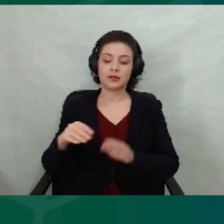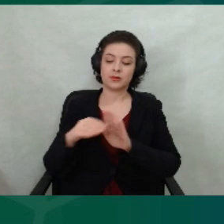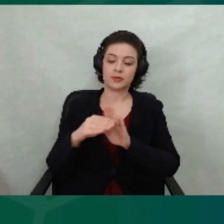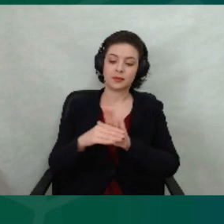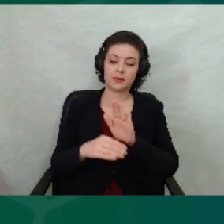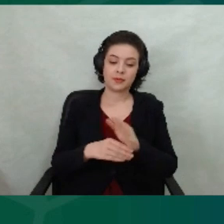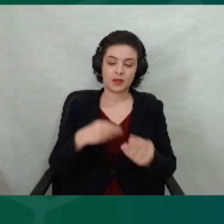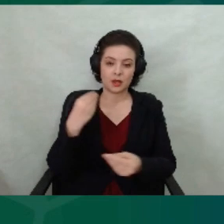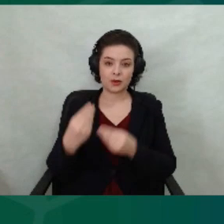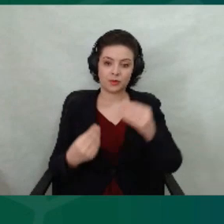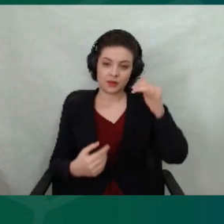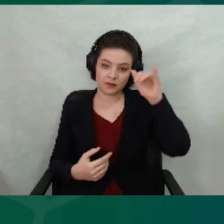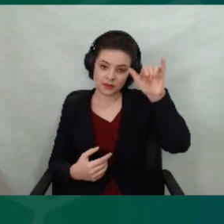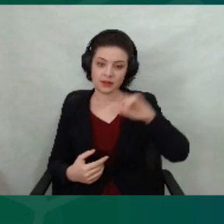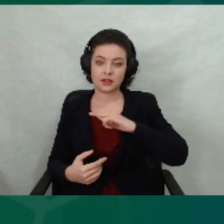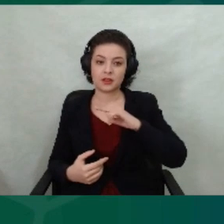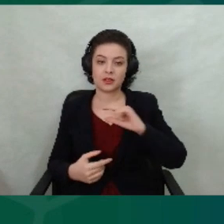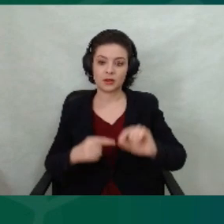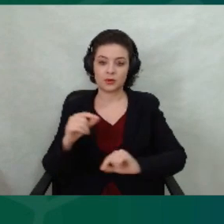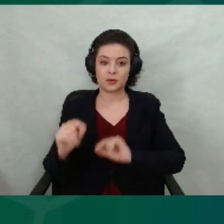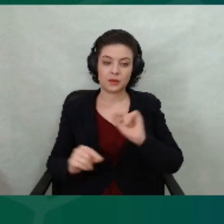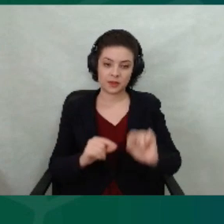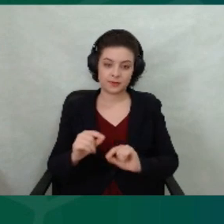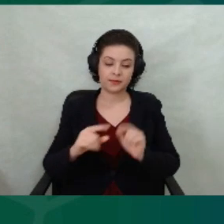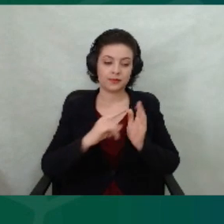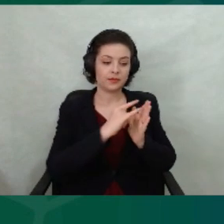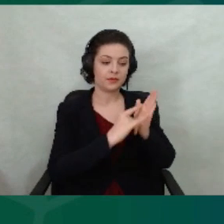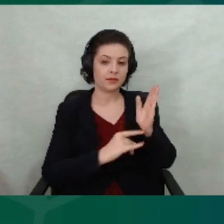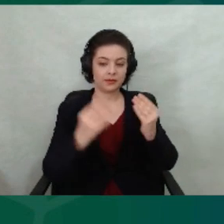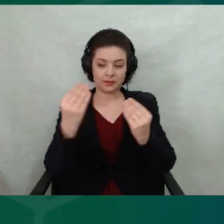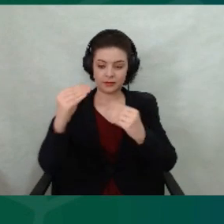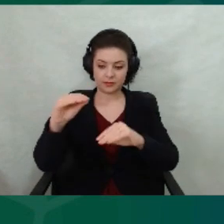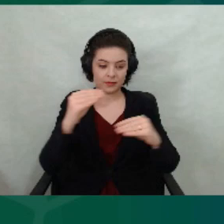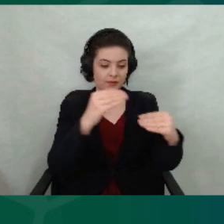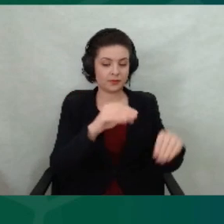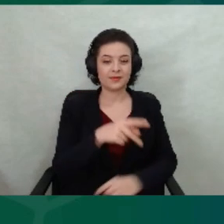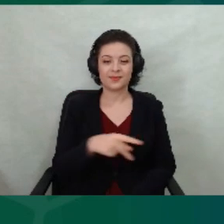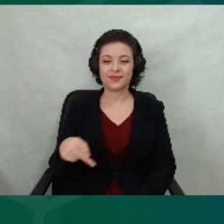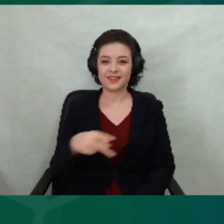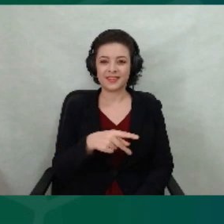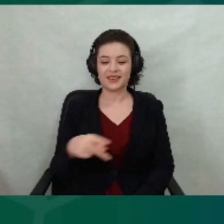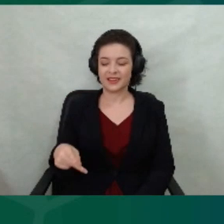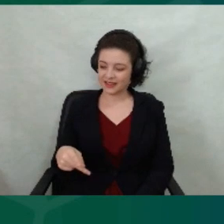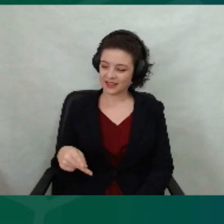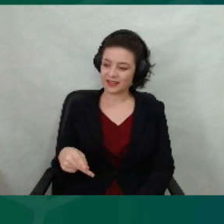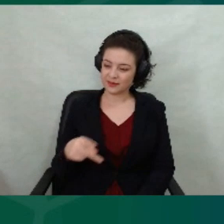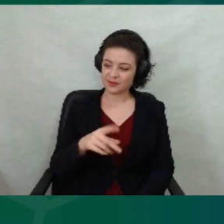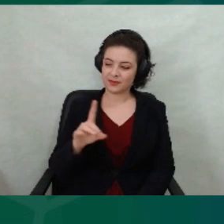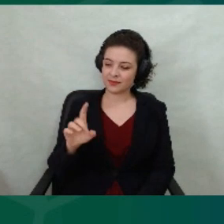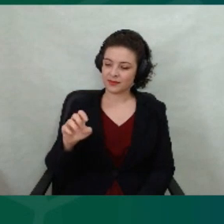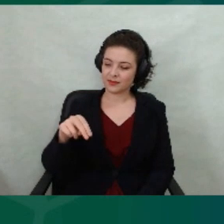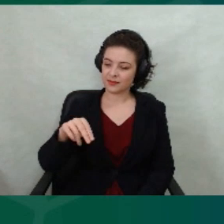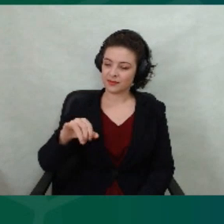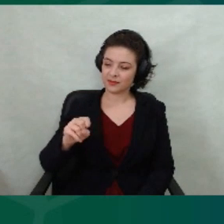onde a gente colocou um documento, e a professora Denise até comentou com relação